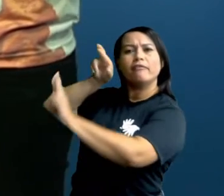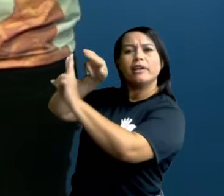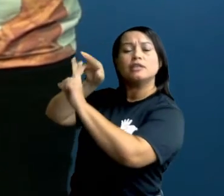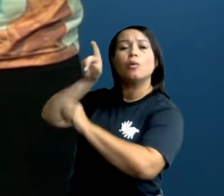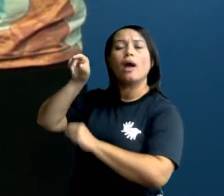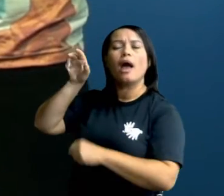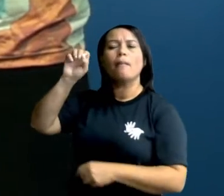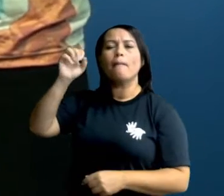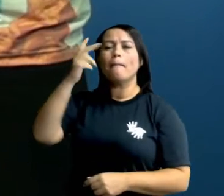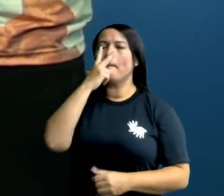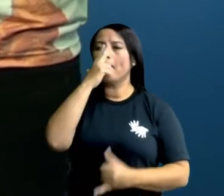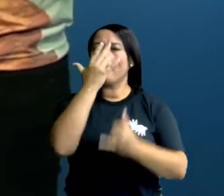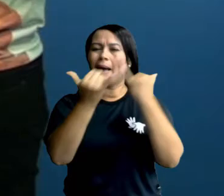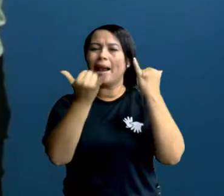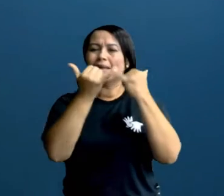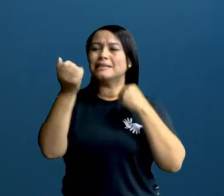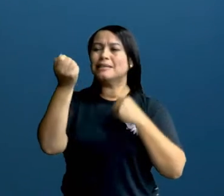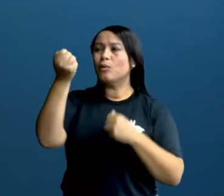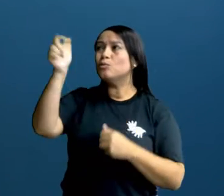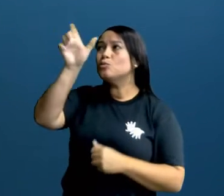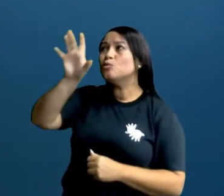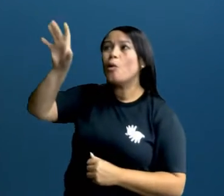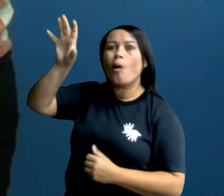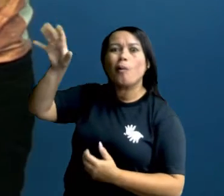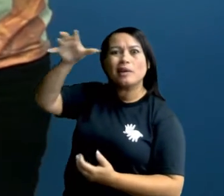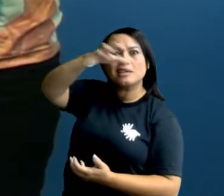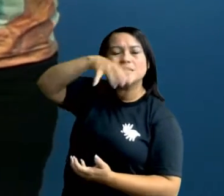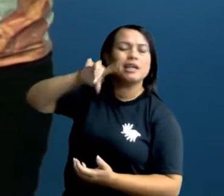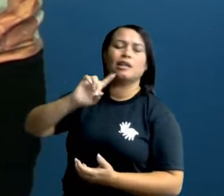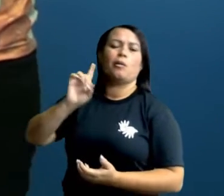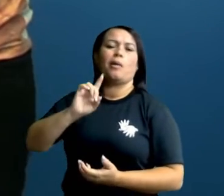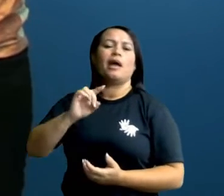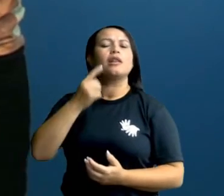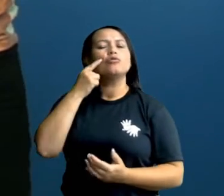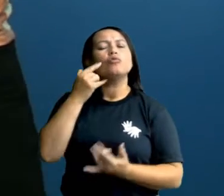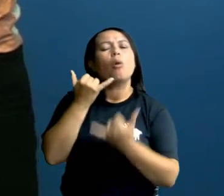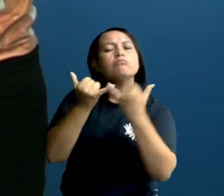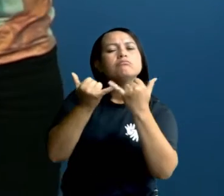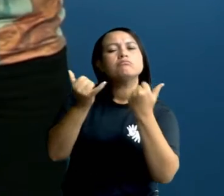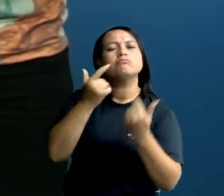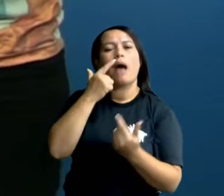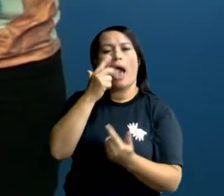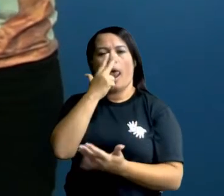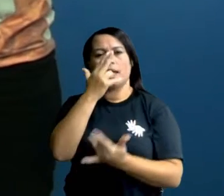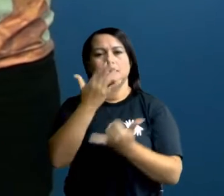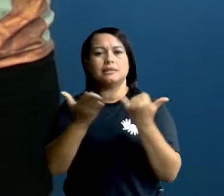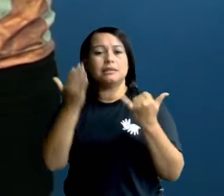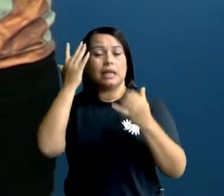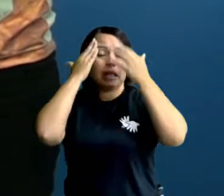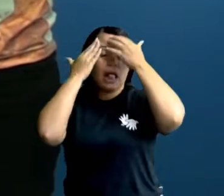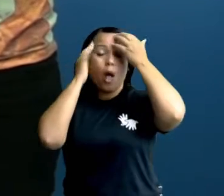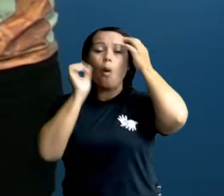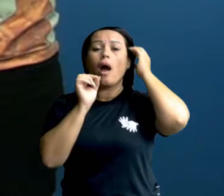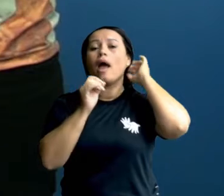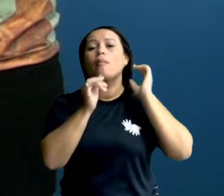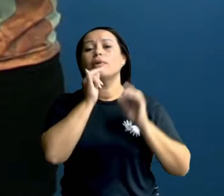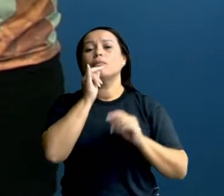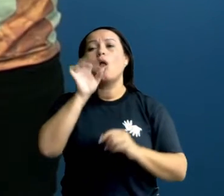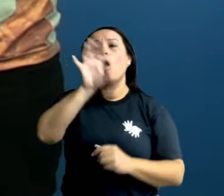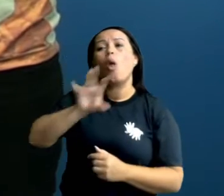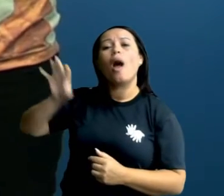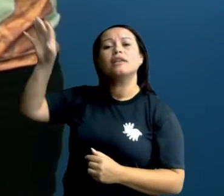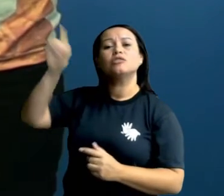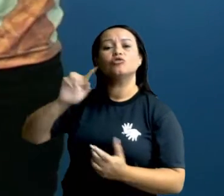o Sol é que gira em torno da Terra. Então, nesse contexto, o movimento aparente, a gente até já trabalhou essa perspectiva, né, na aula sobre localização